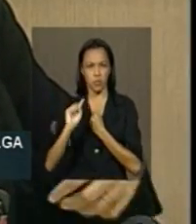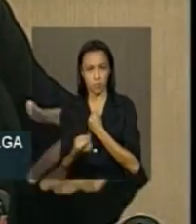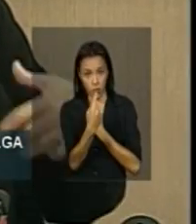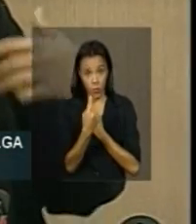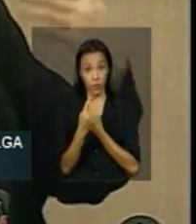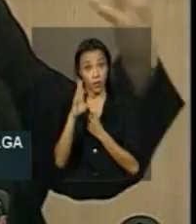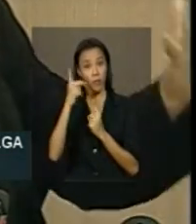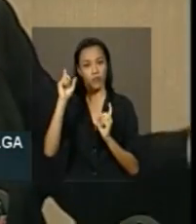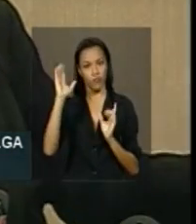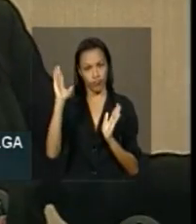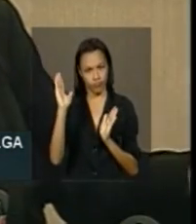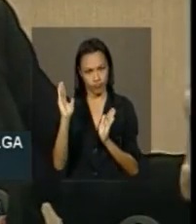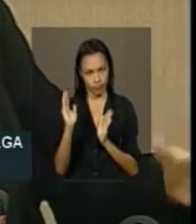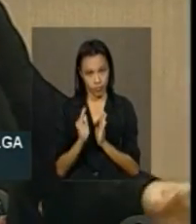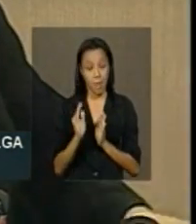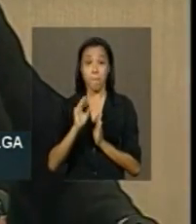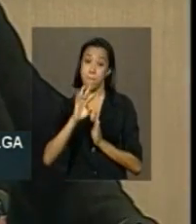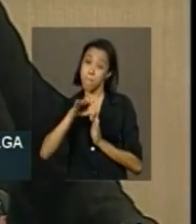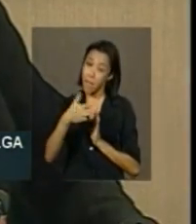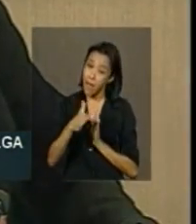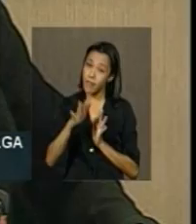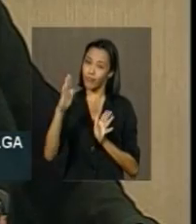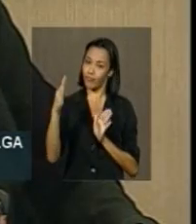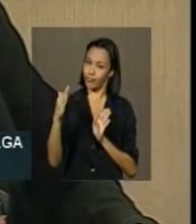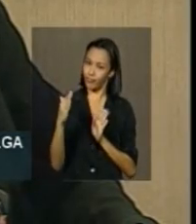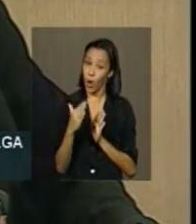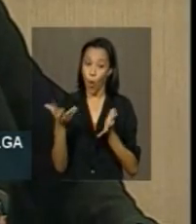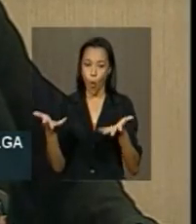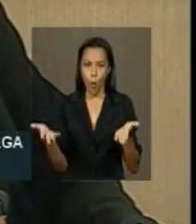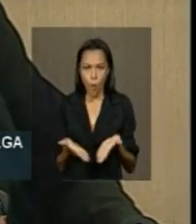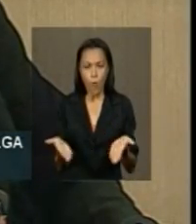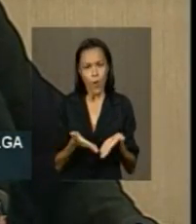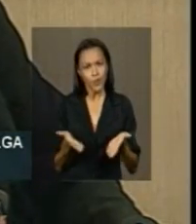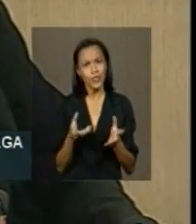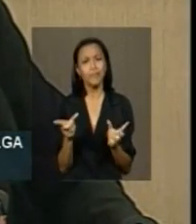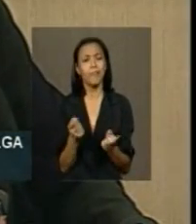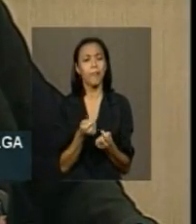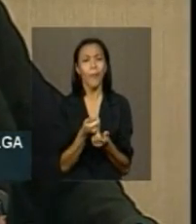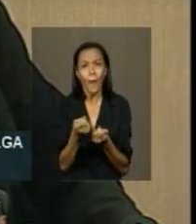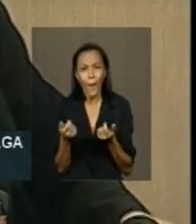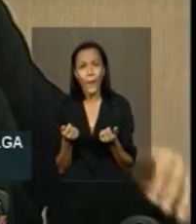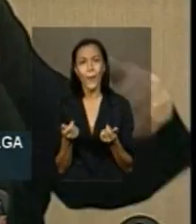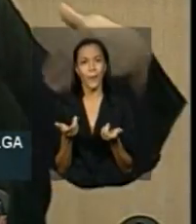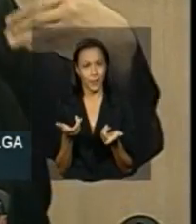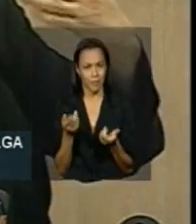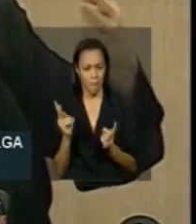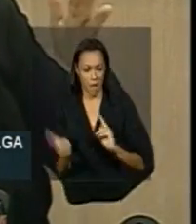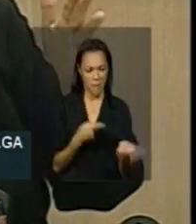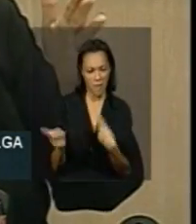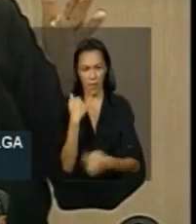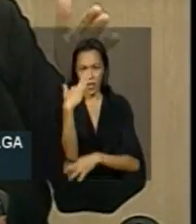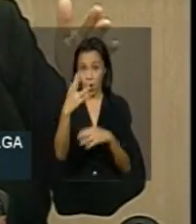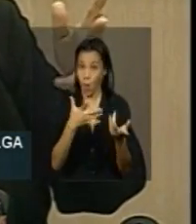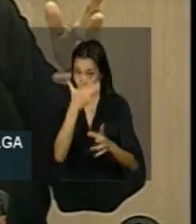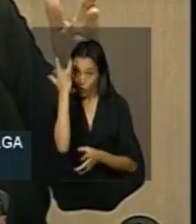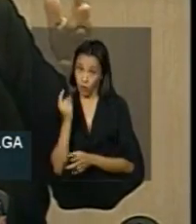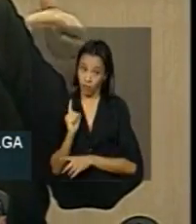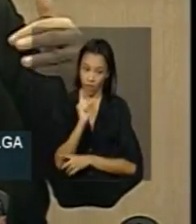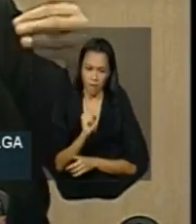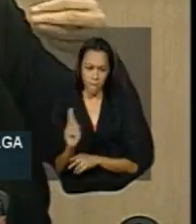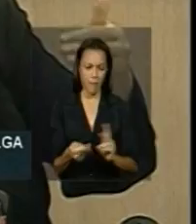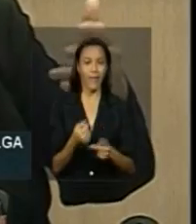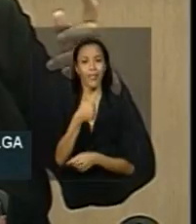depois foi para médios desmatamentos e agora você tem um perfil de pequenos desmatamentos o cara vai ele desmata 10